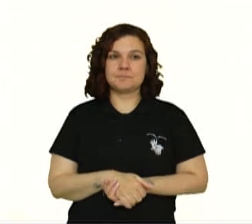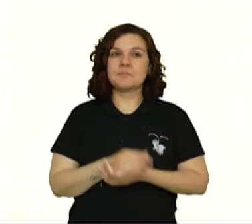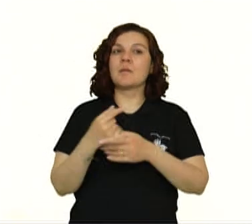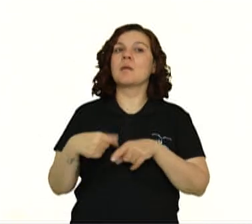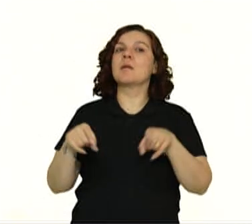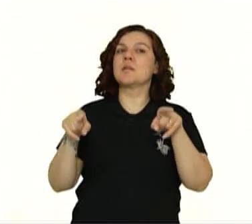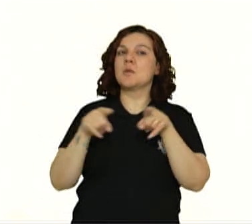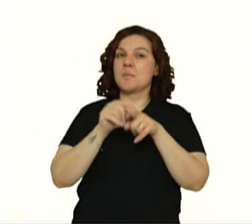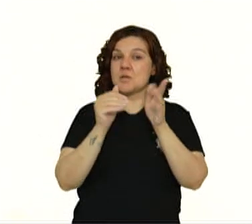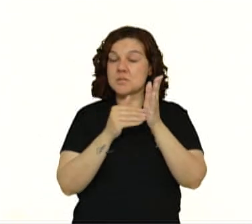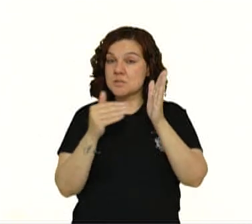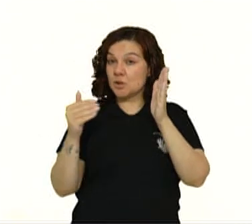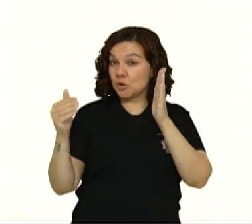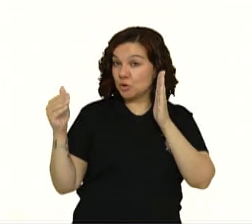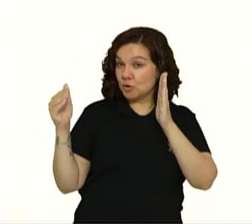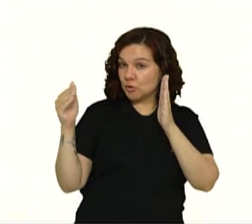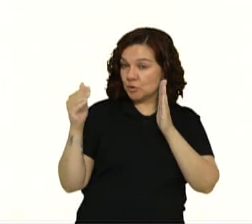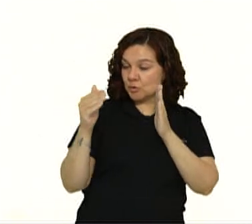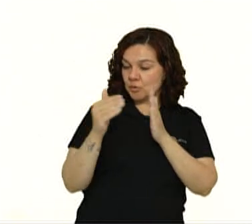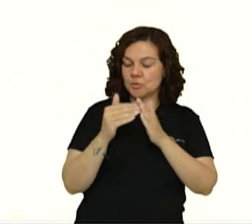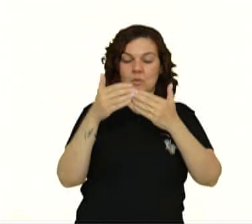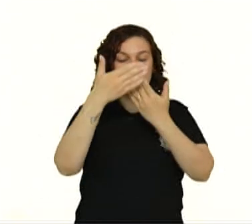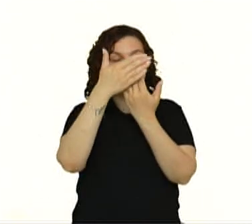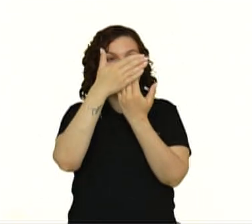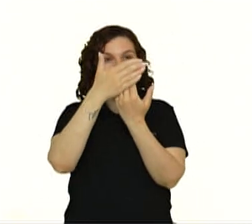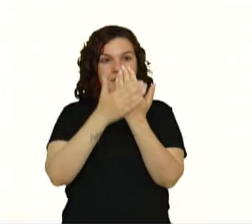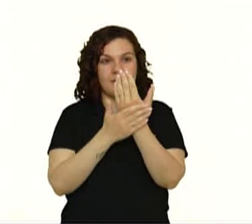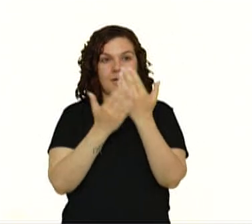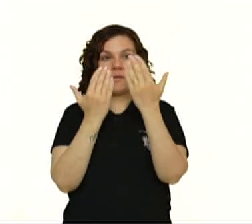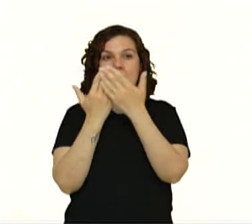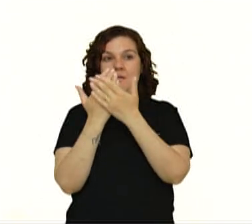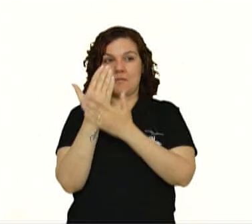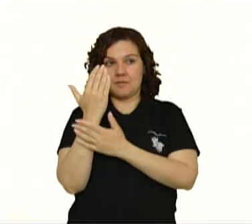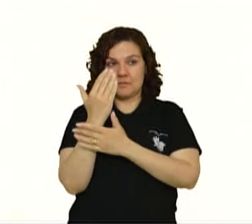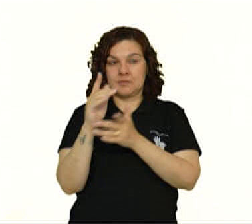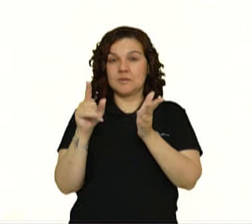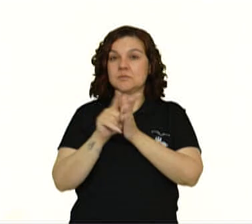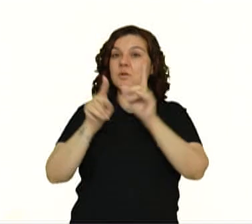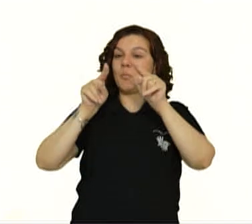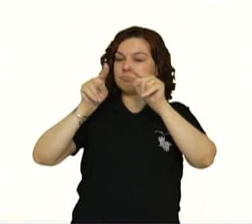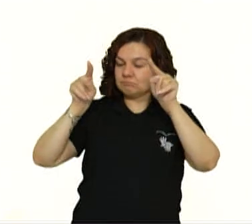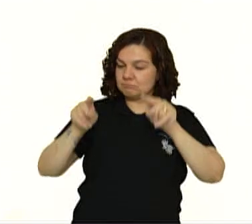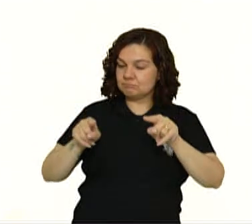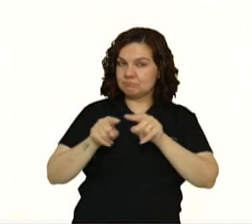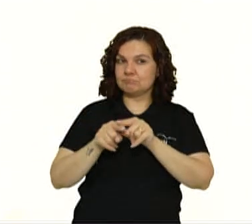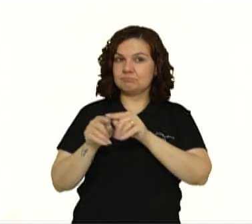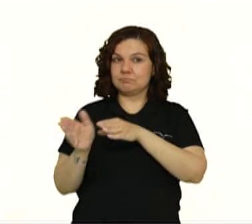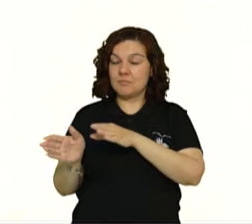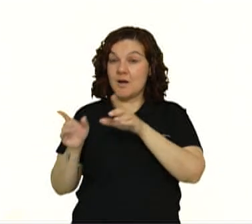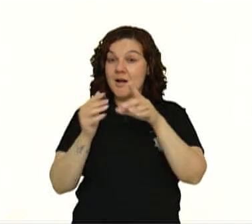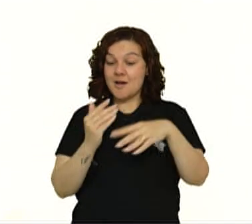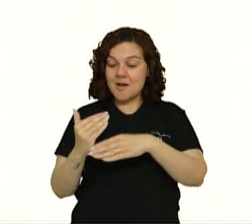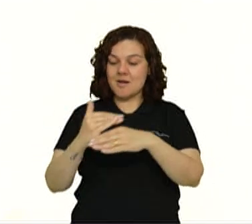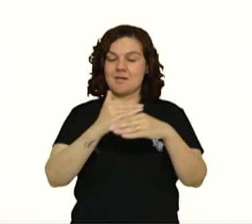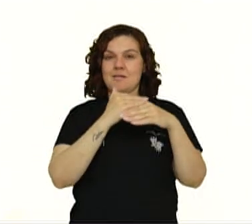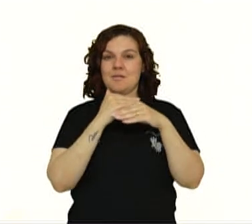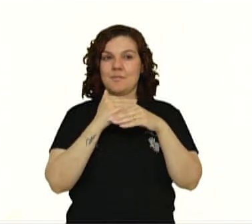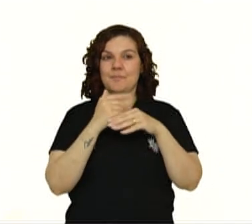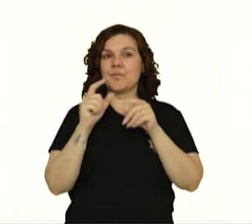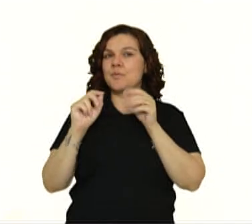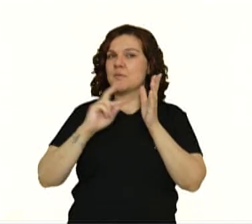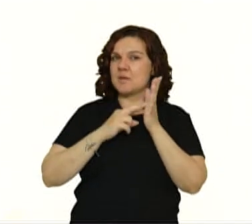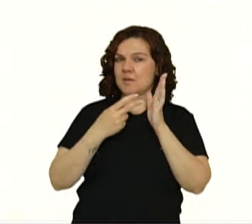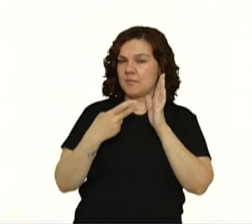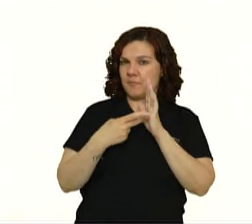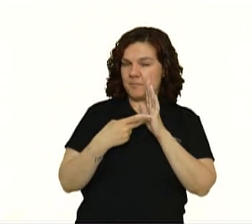Também se todas as suas faces forem formadas, de novo, poliedros regulares. Então, o poliedro regular